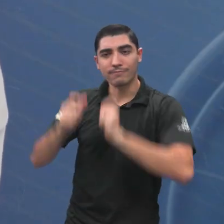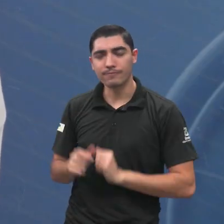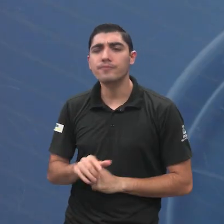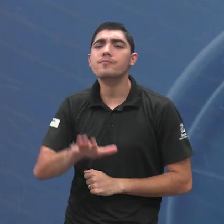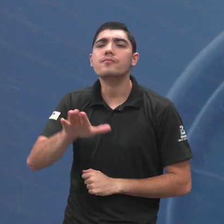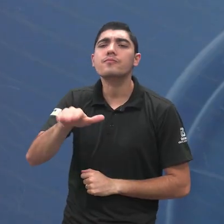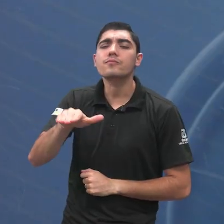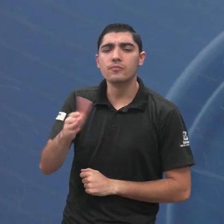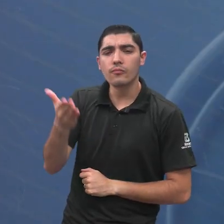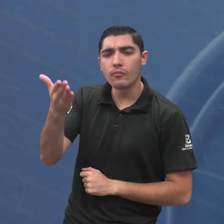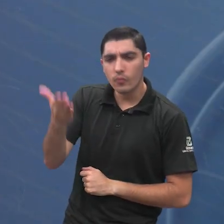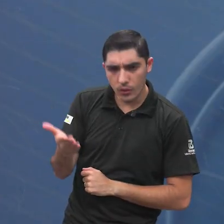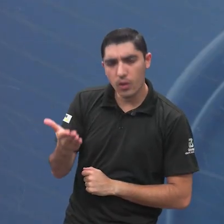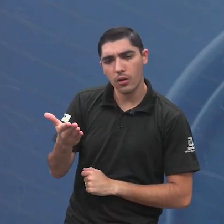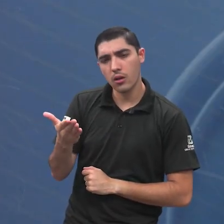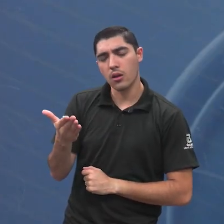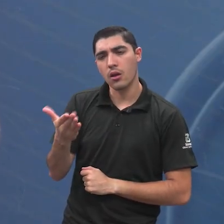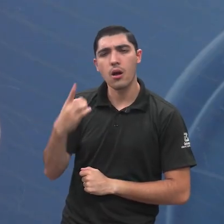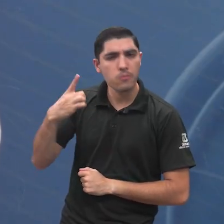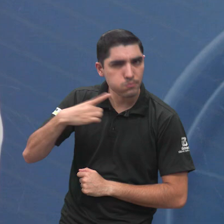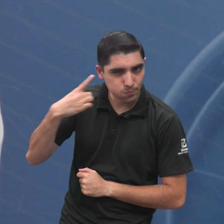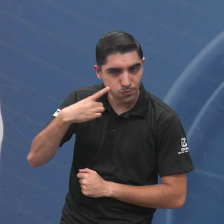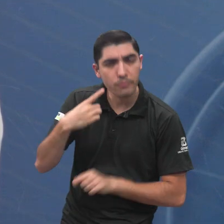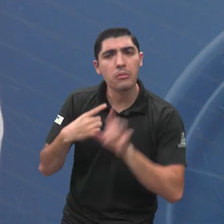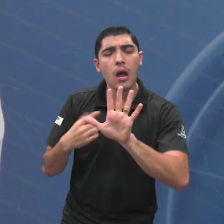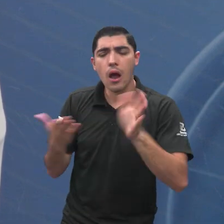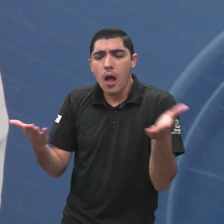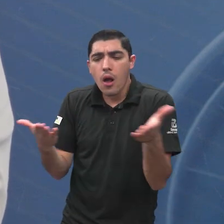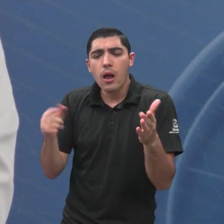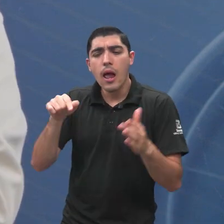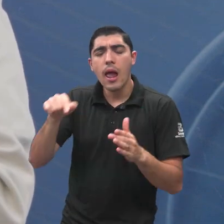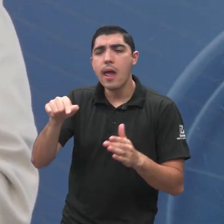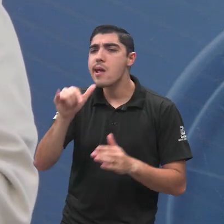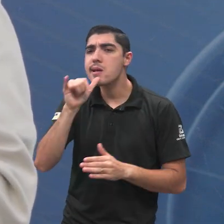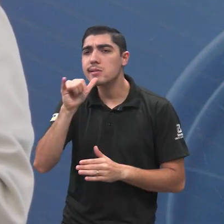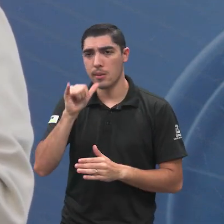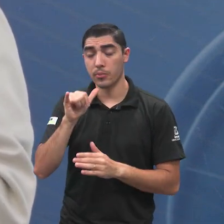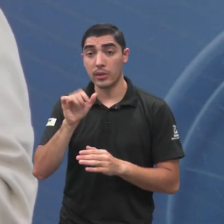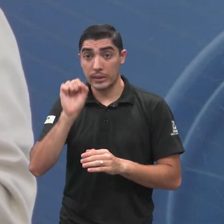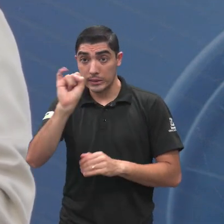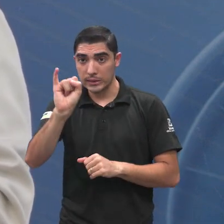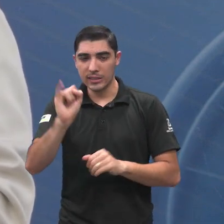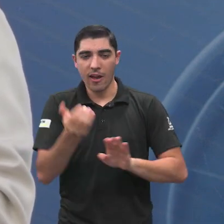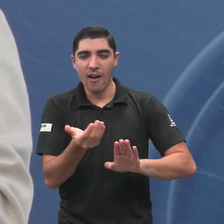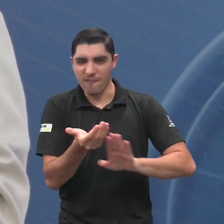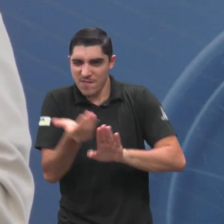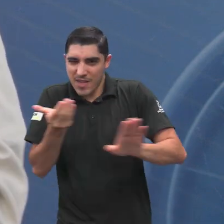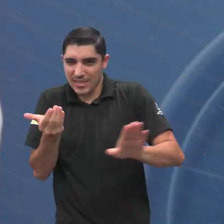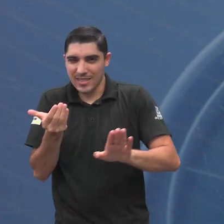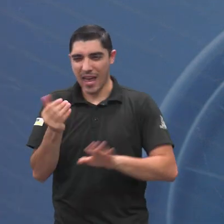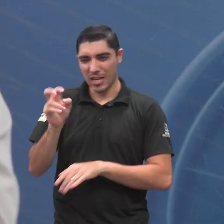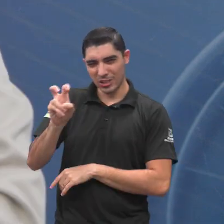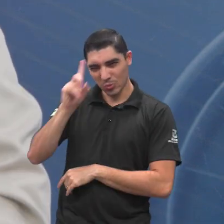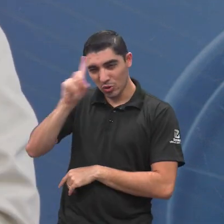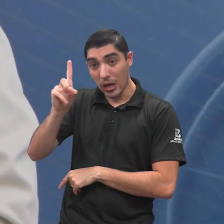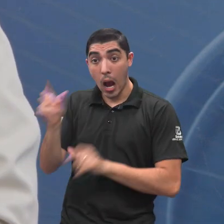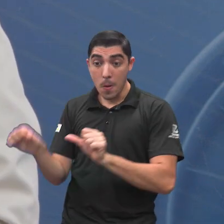agora na prática, o que muda quando essa licença se amplia para 20 dias, né, no seu